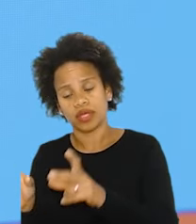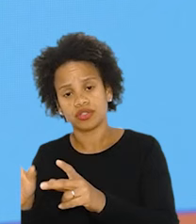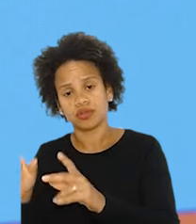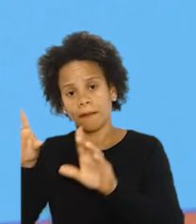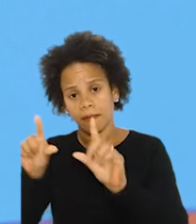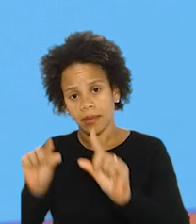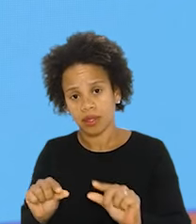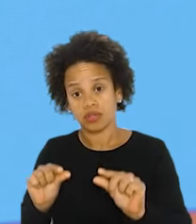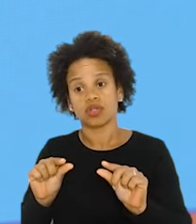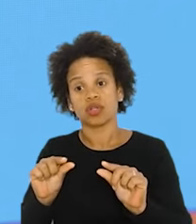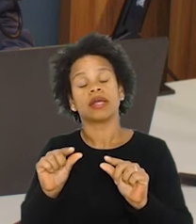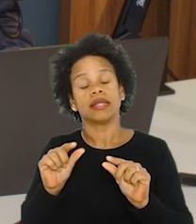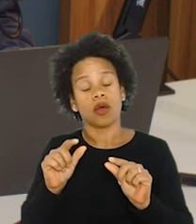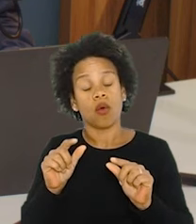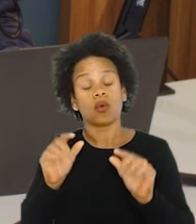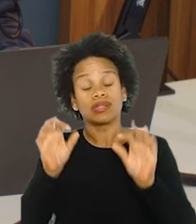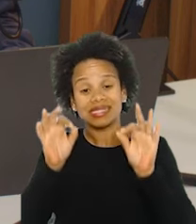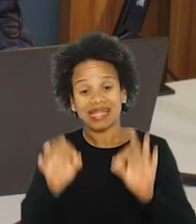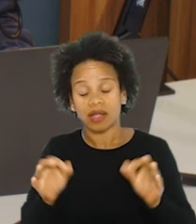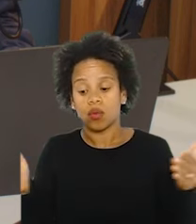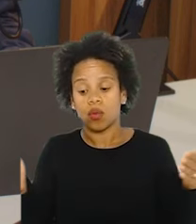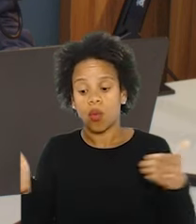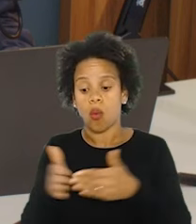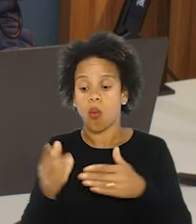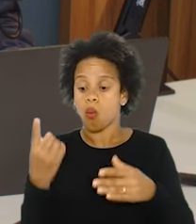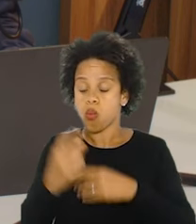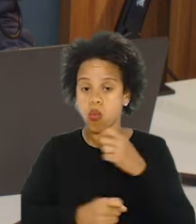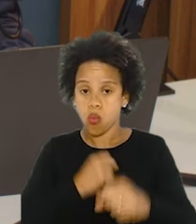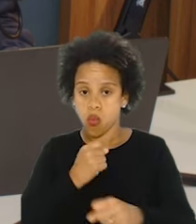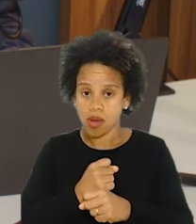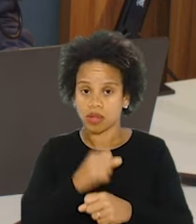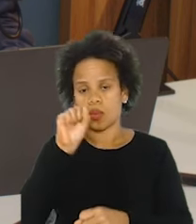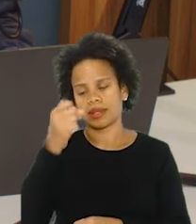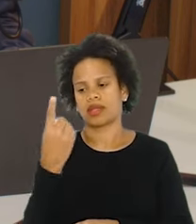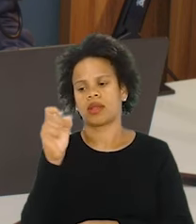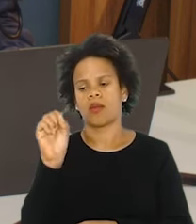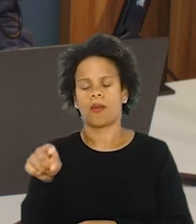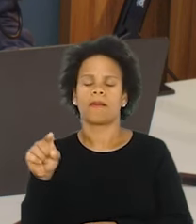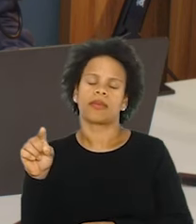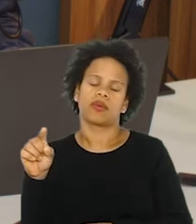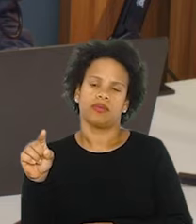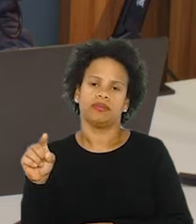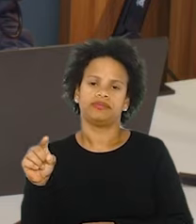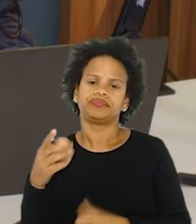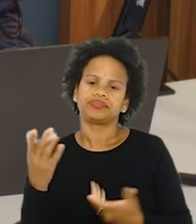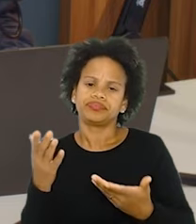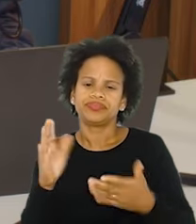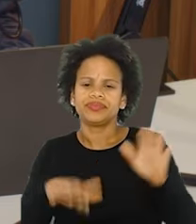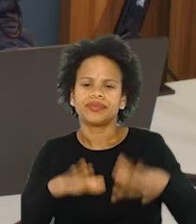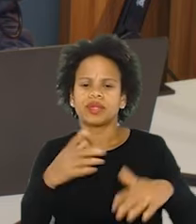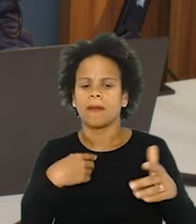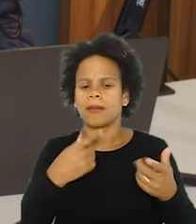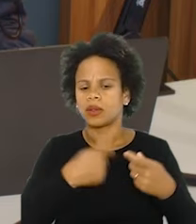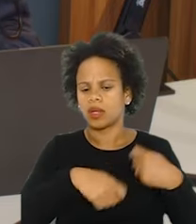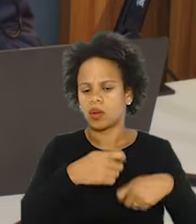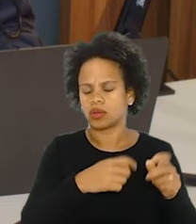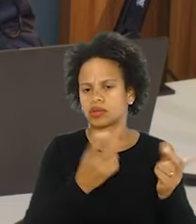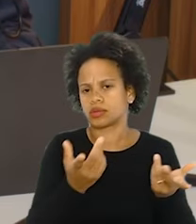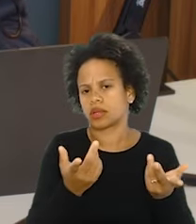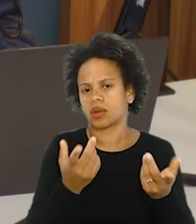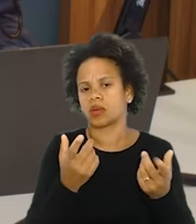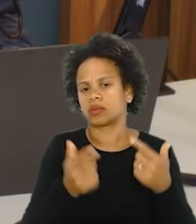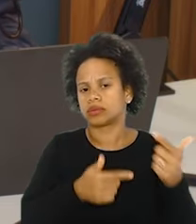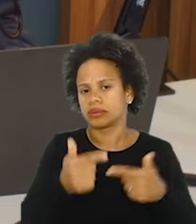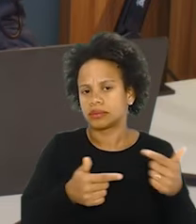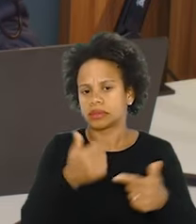os 81.000 é isso que eu ia perguntar porque assim então eu só posso mas esse é um mês vender 7.000 que é minha eu tenho um tipo de negócio que às vezes eu presto um serviço